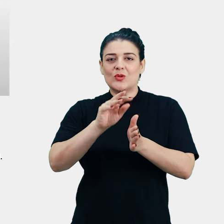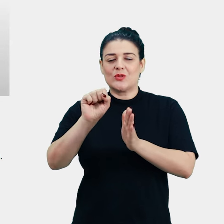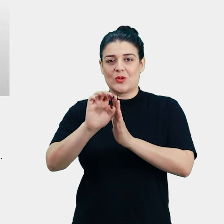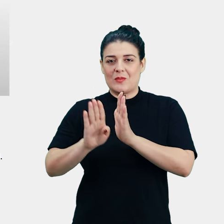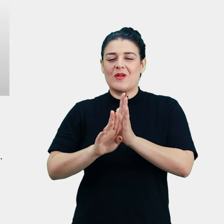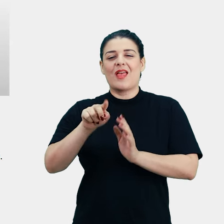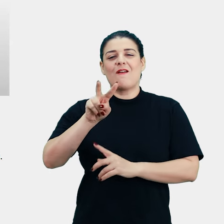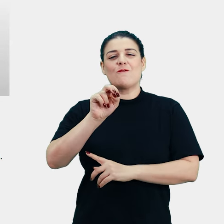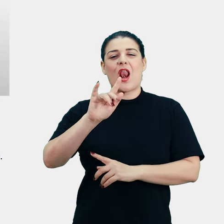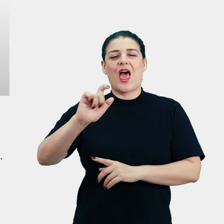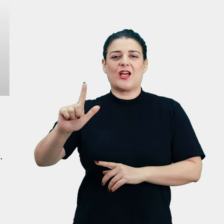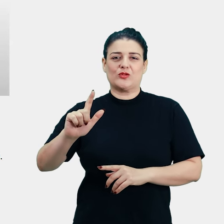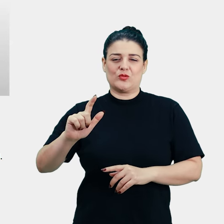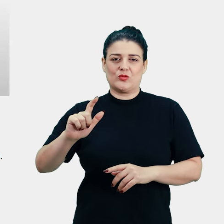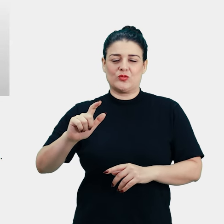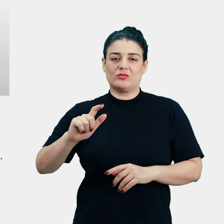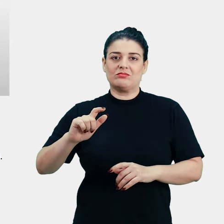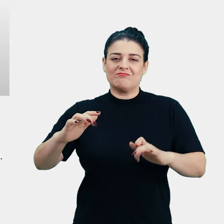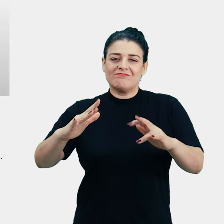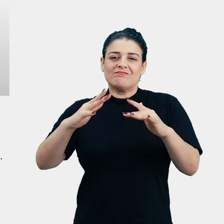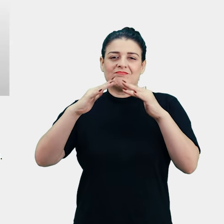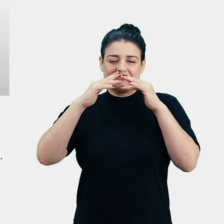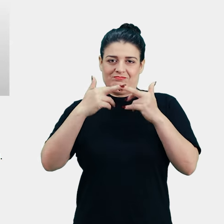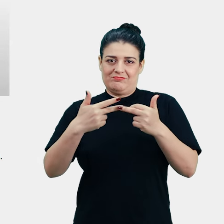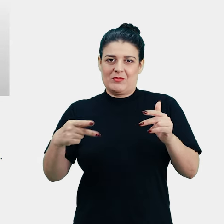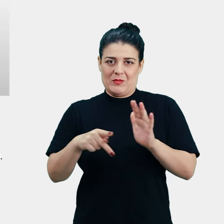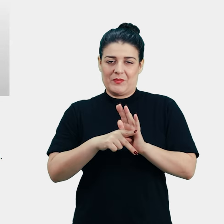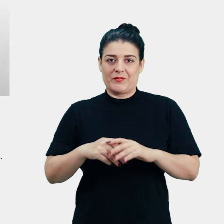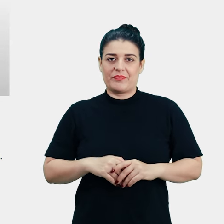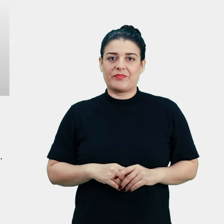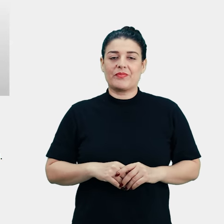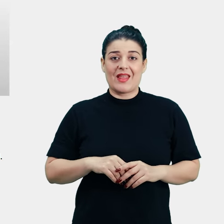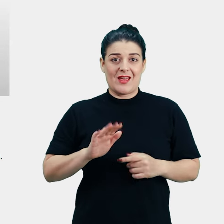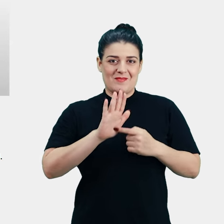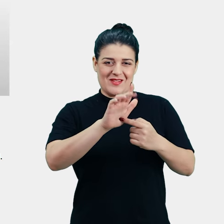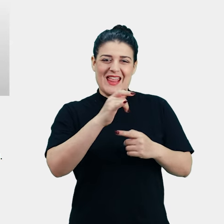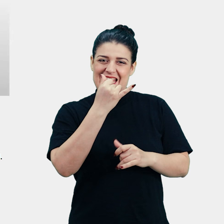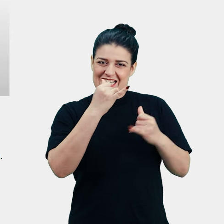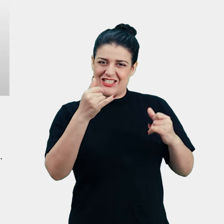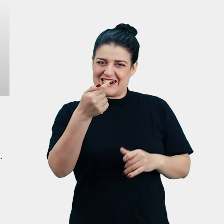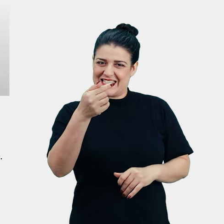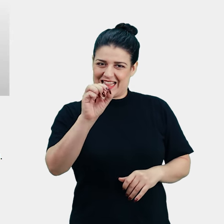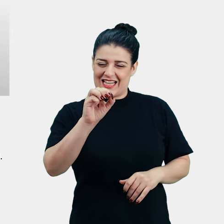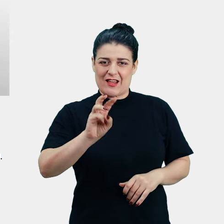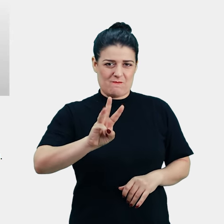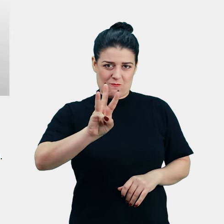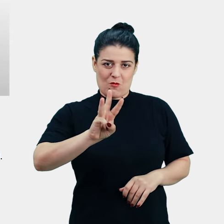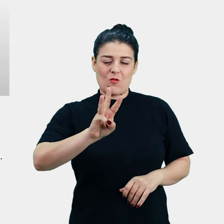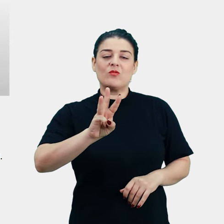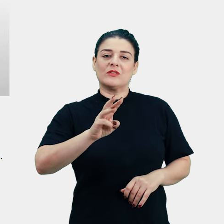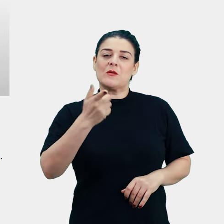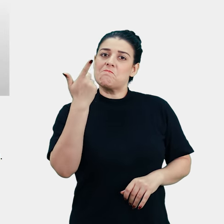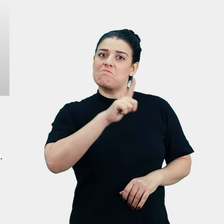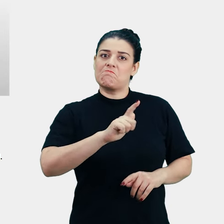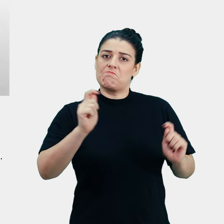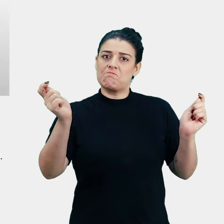amostras voláteis, tá? E aqui, geralmente, essa energia de 70 eletrovolts, ela é suficiente para ter uma